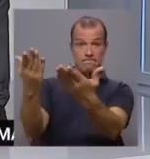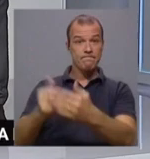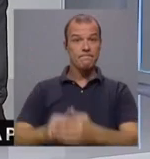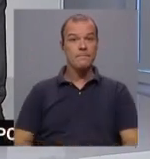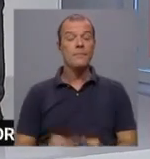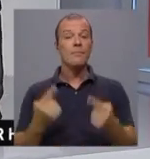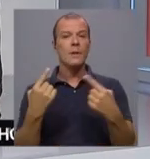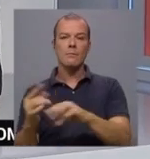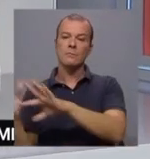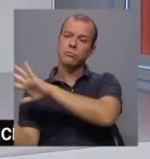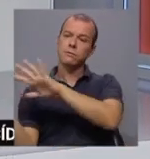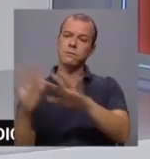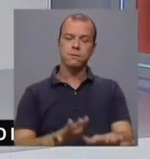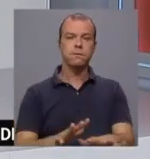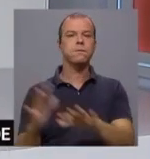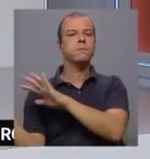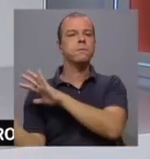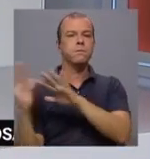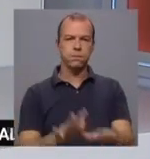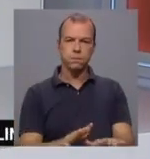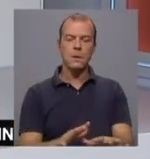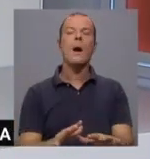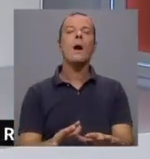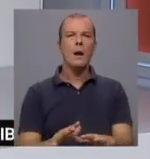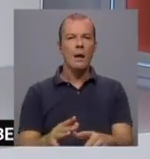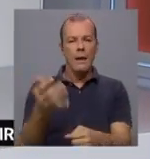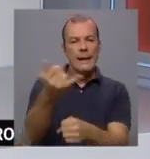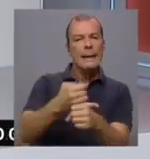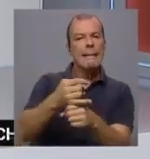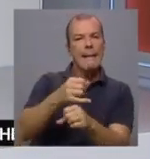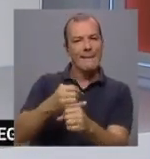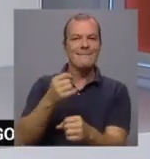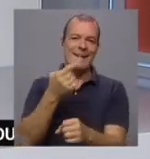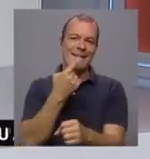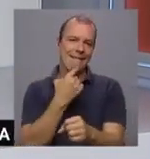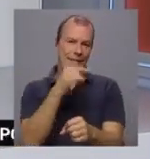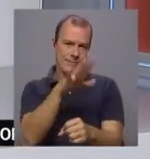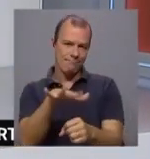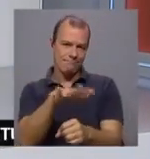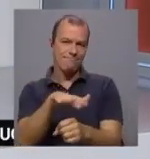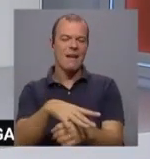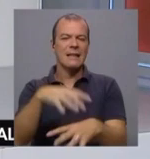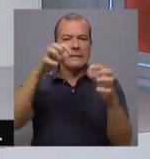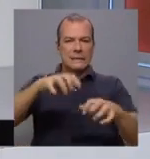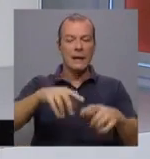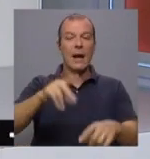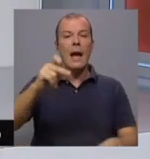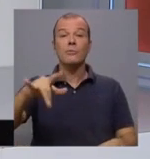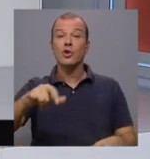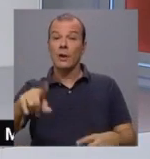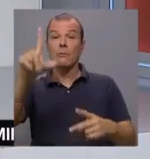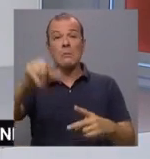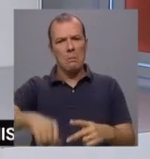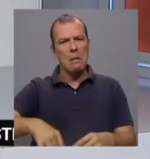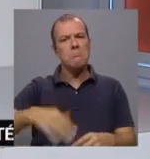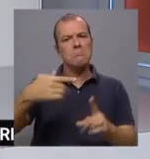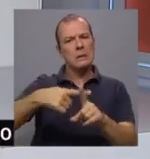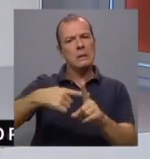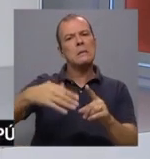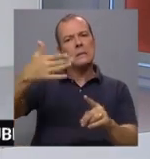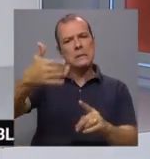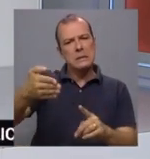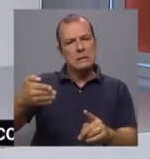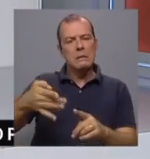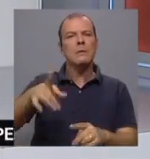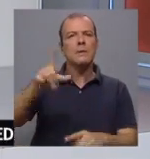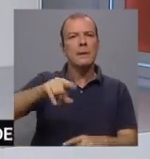a aproximação de uma superfície frontal às Ilhas Britânicas, com alguma precipitação, Amsterdão também com precipitação 17 graus, Paris com precipitação mais para